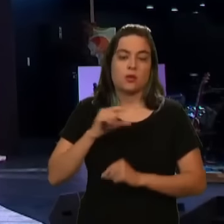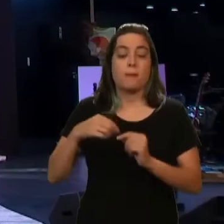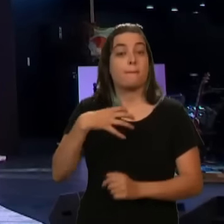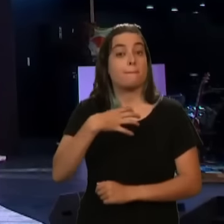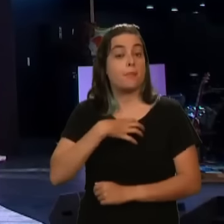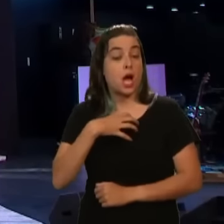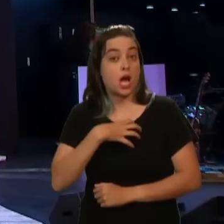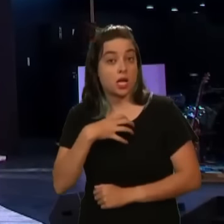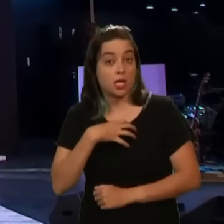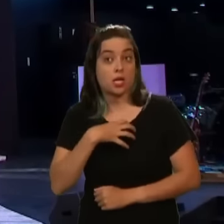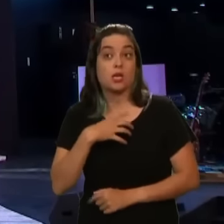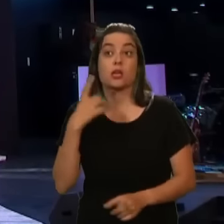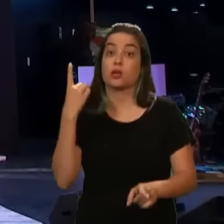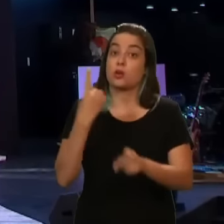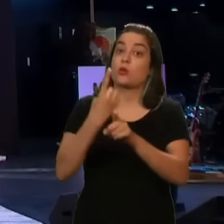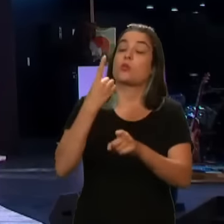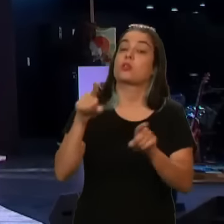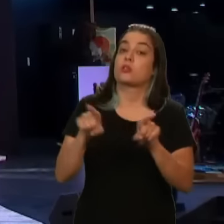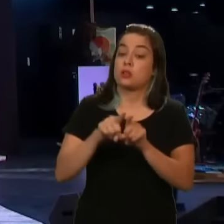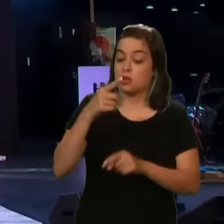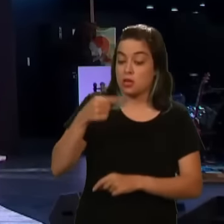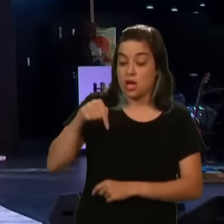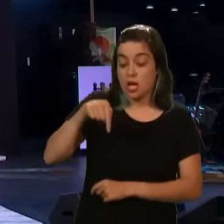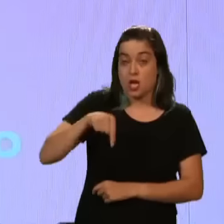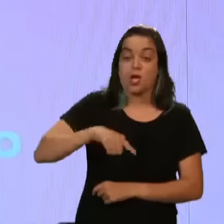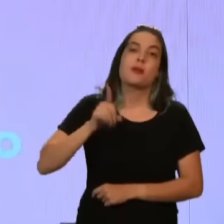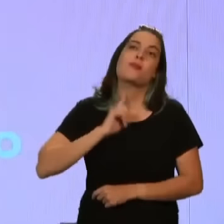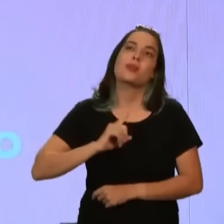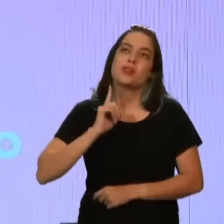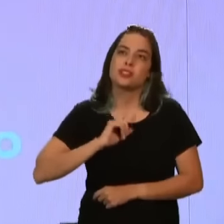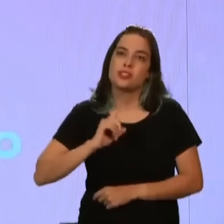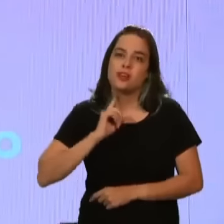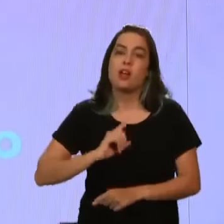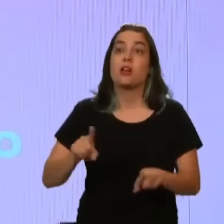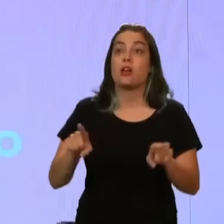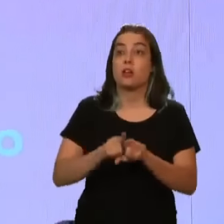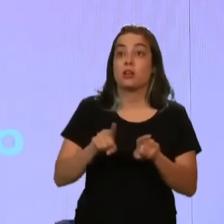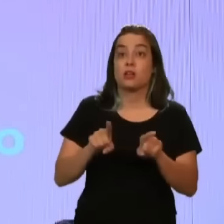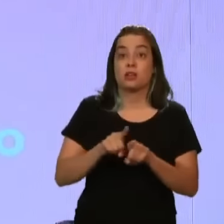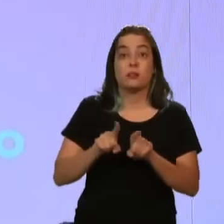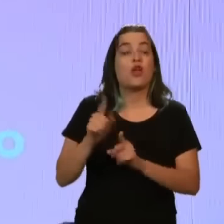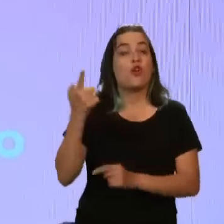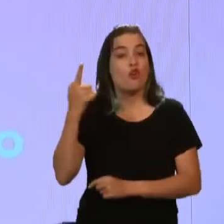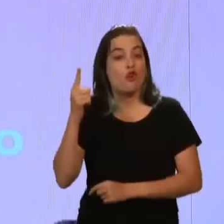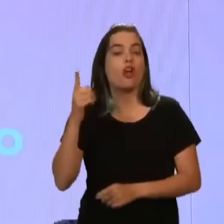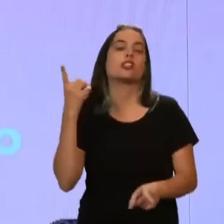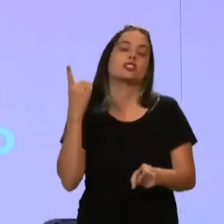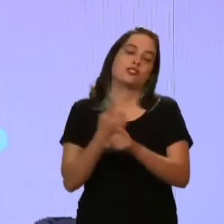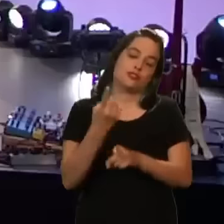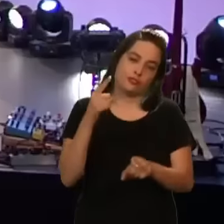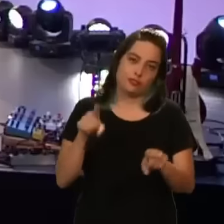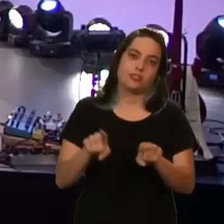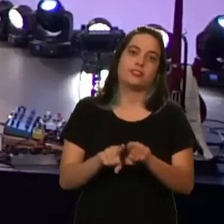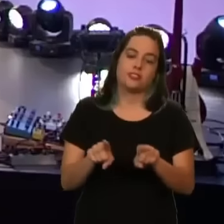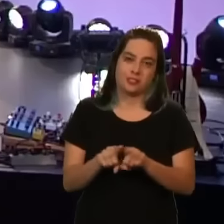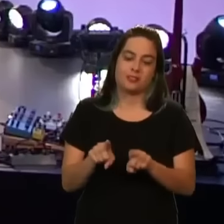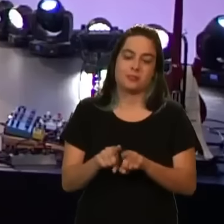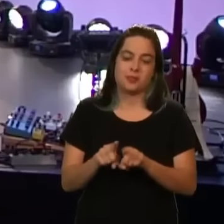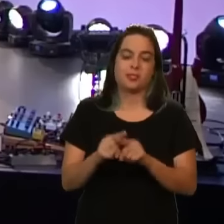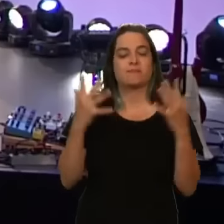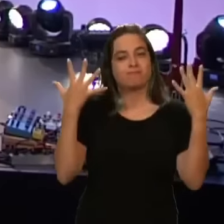Bahia, em Itabira, Minas Gerais, e em Campos Verdes, Goiás. Vamos aplaudir,